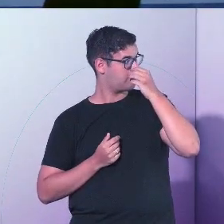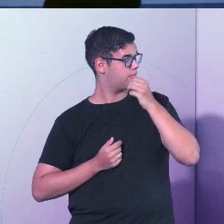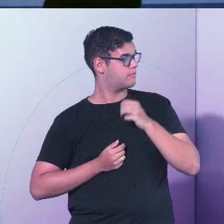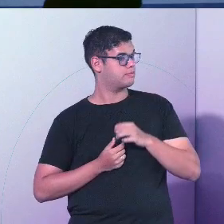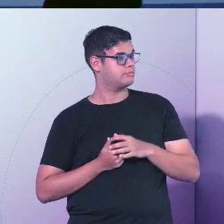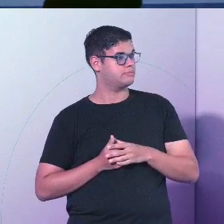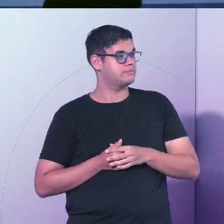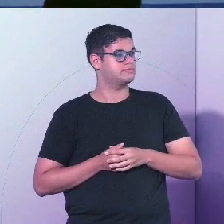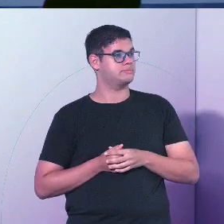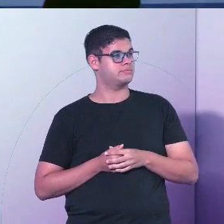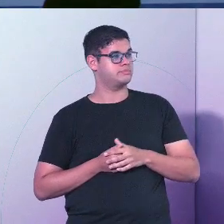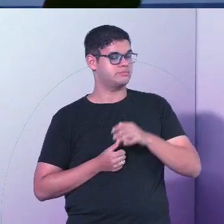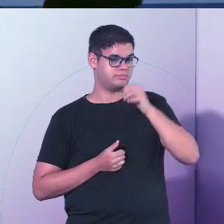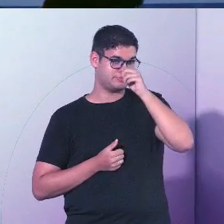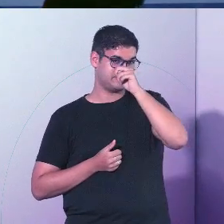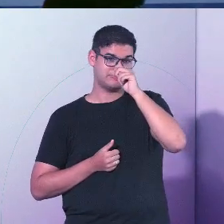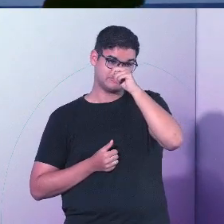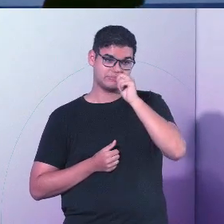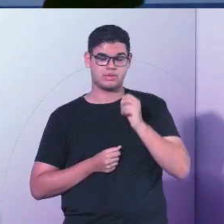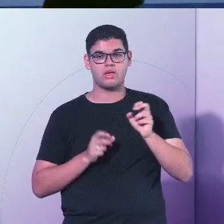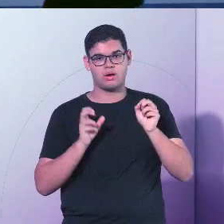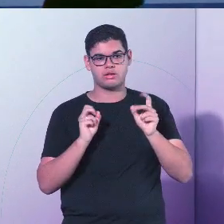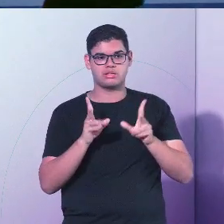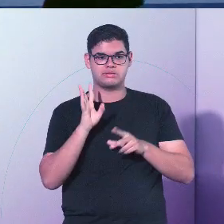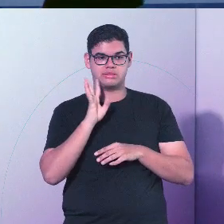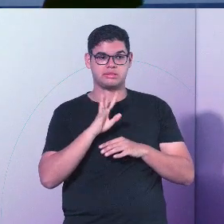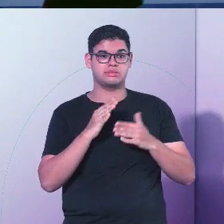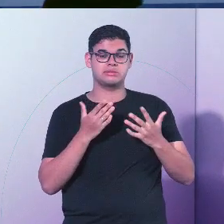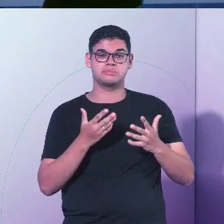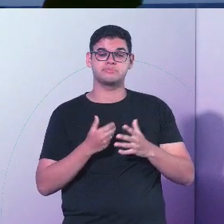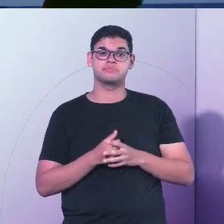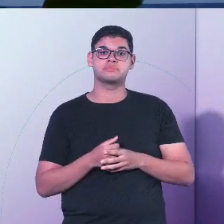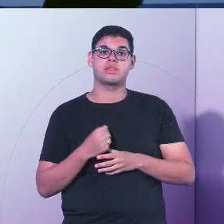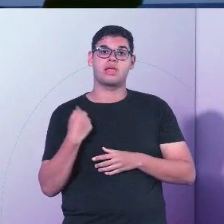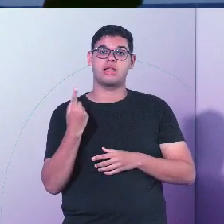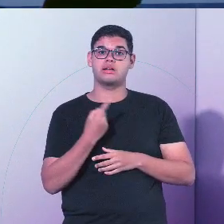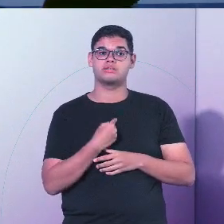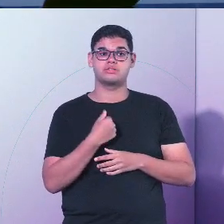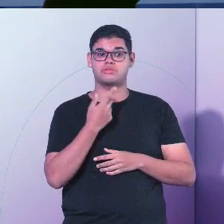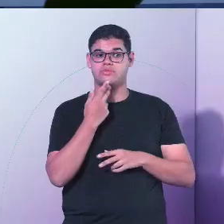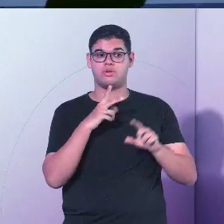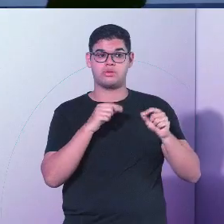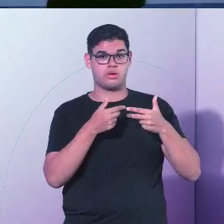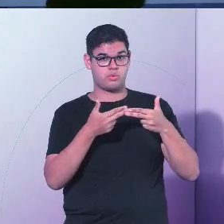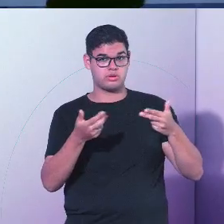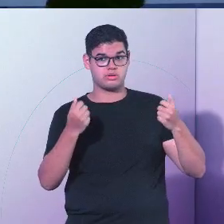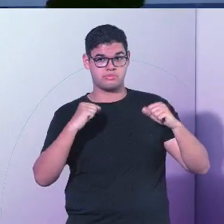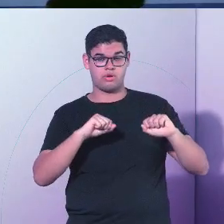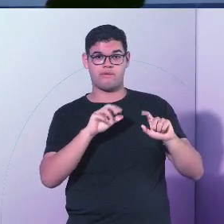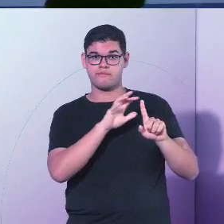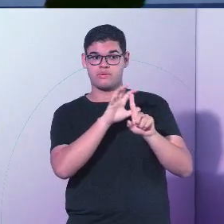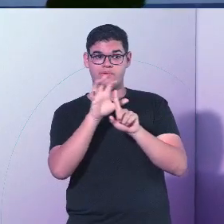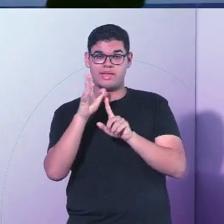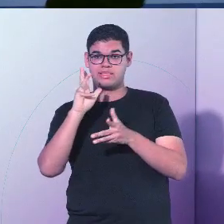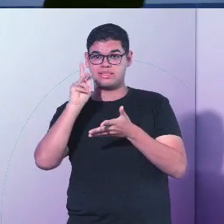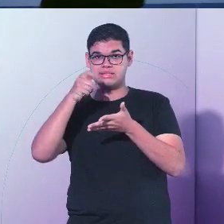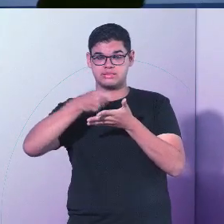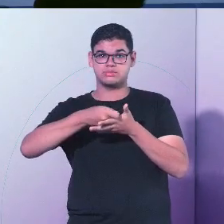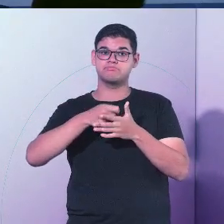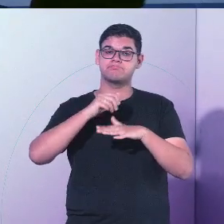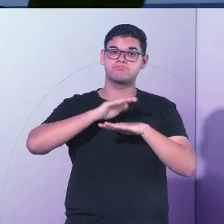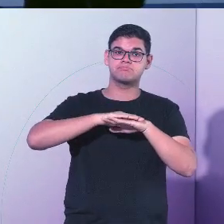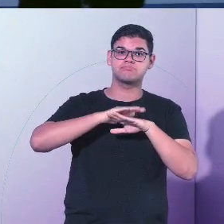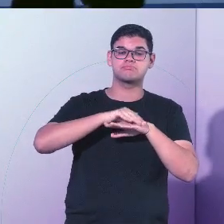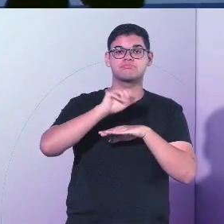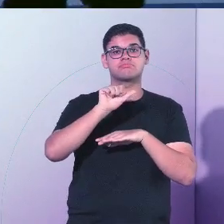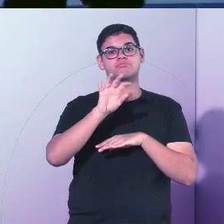Sim, tudo Bom, certo. ok, legal. Então, assim, quando a gente fala de fatores que podem influenciar as decisões baseadas em